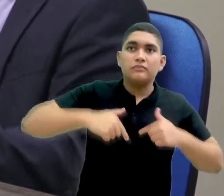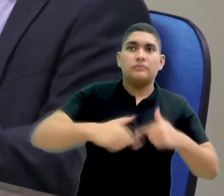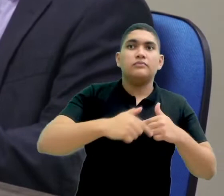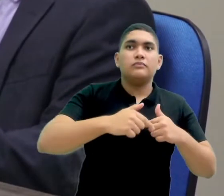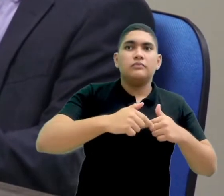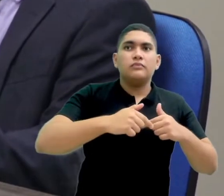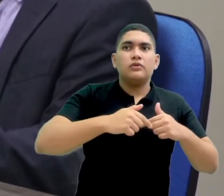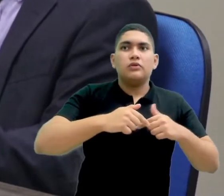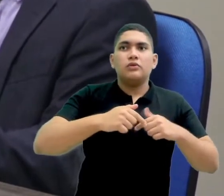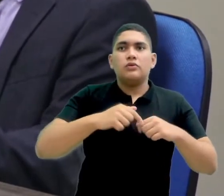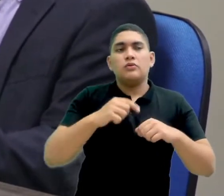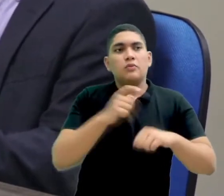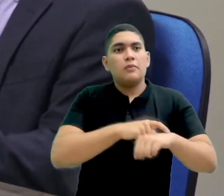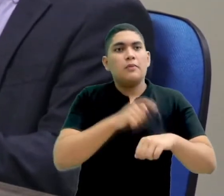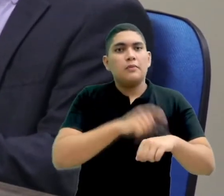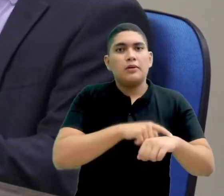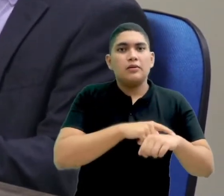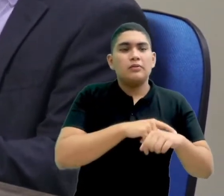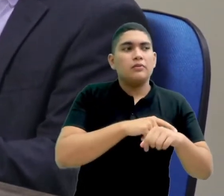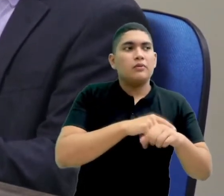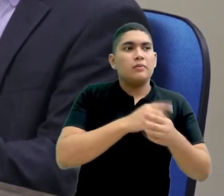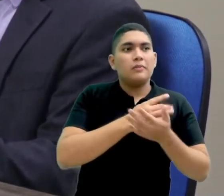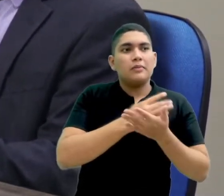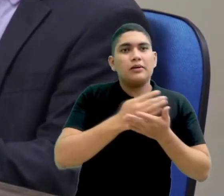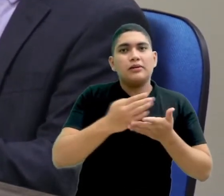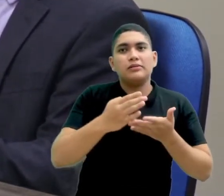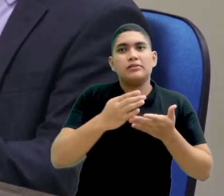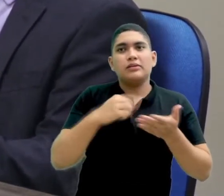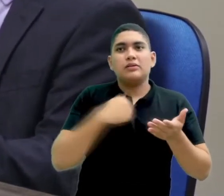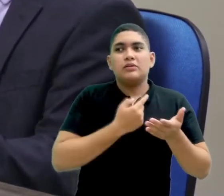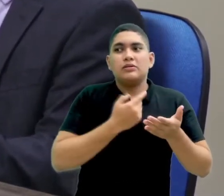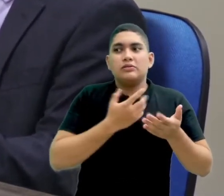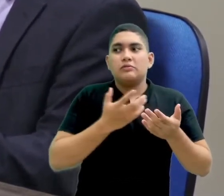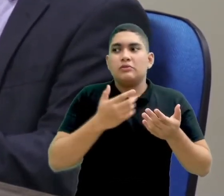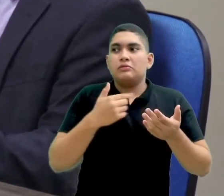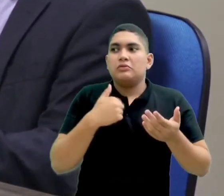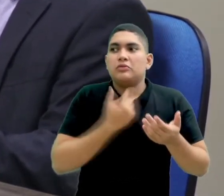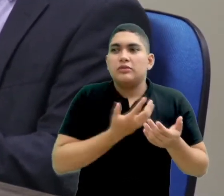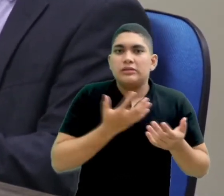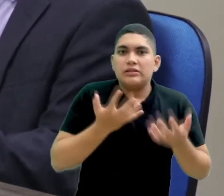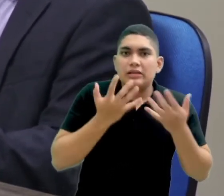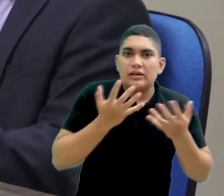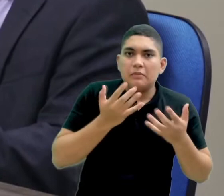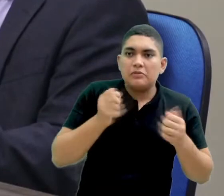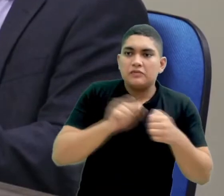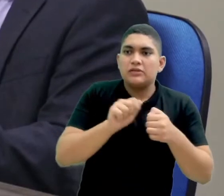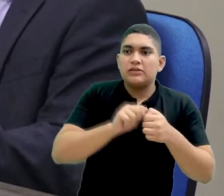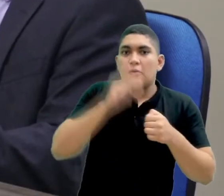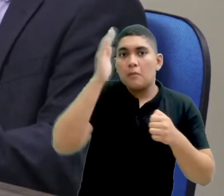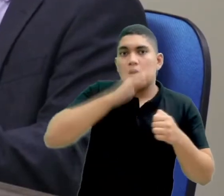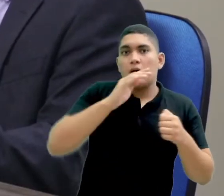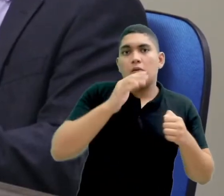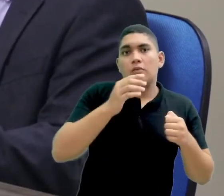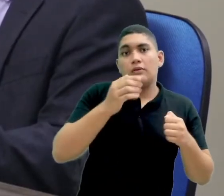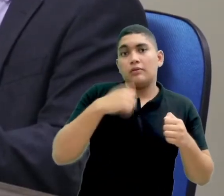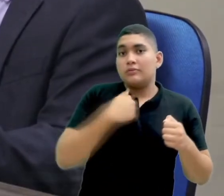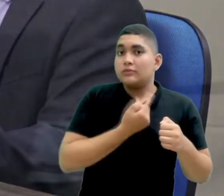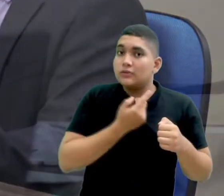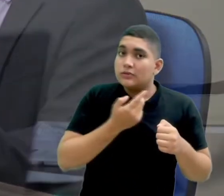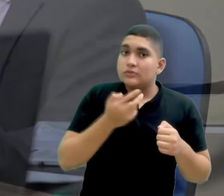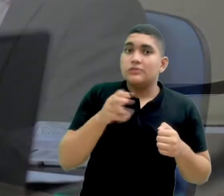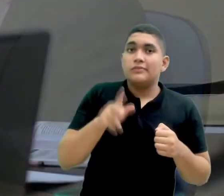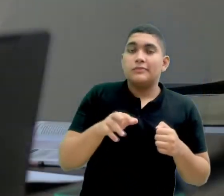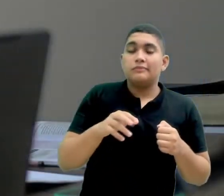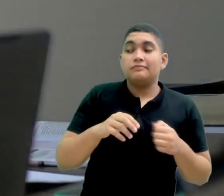ele nasce? A partir do momento que ele está com um desejo de vingança contra o seu irmão. E é muito interessante